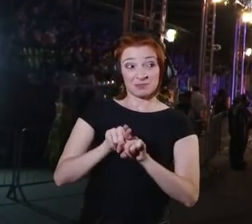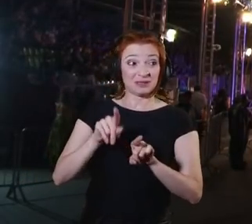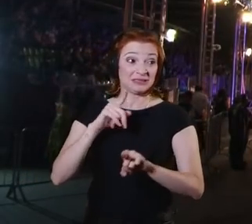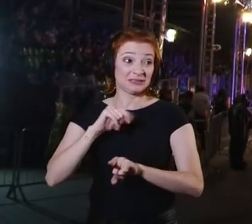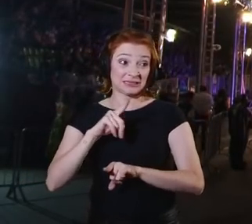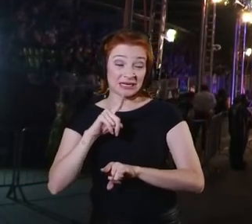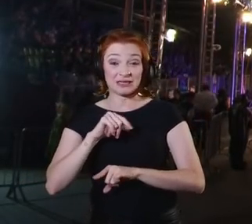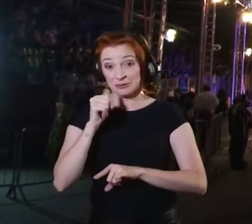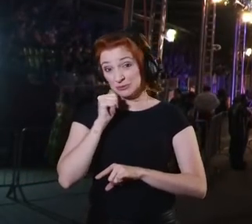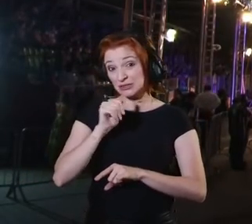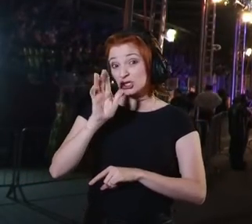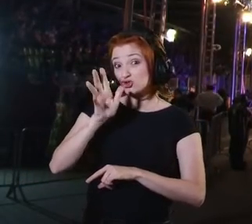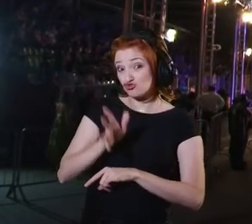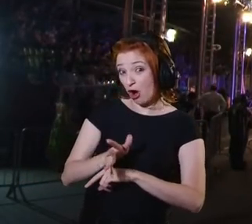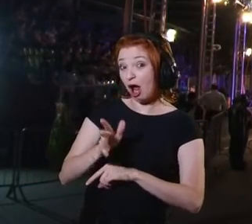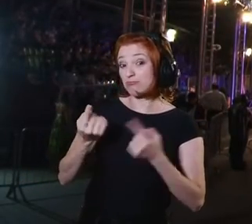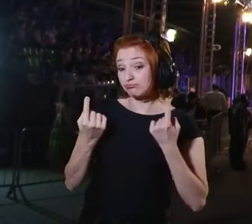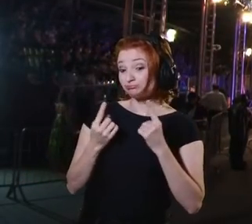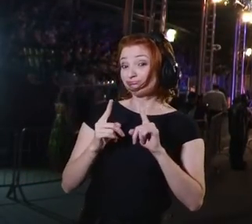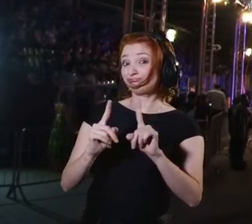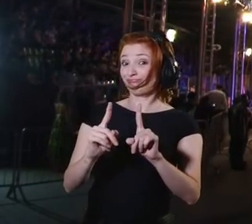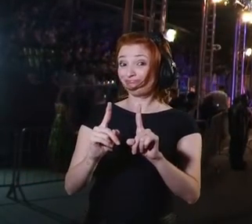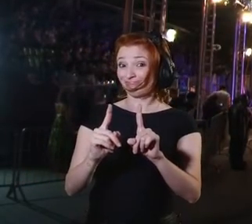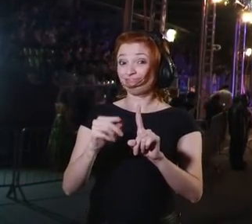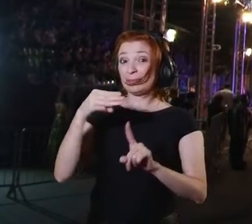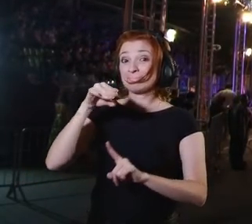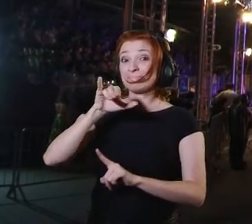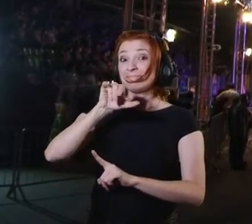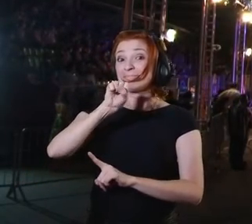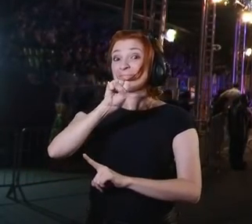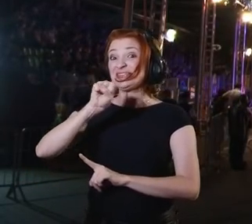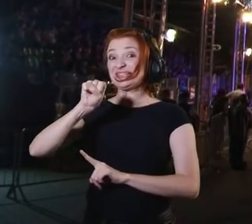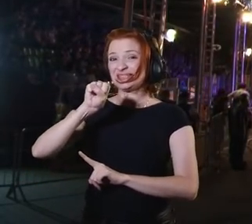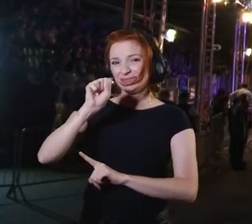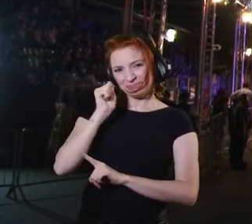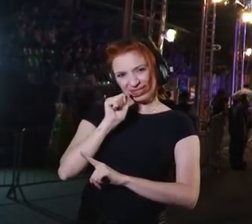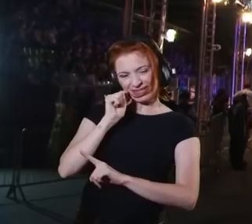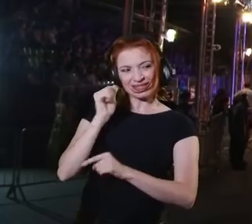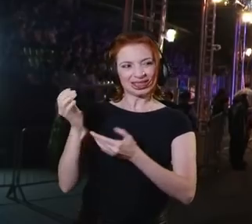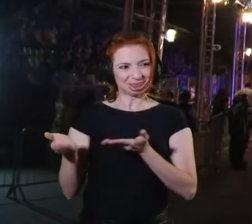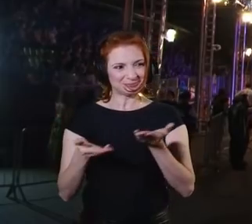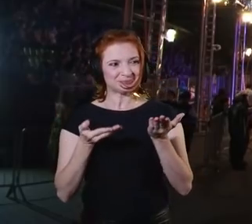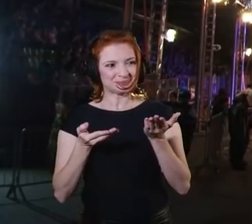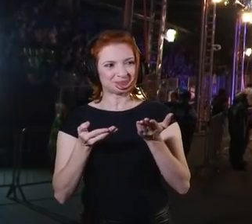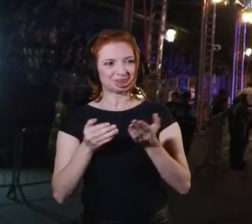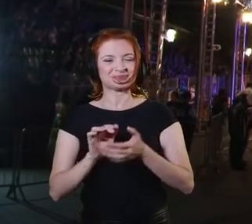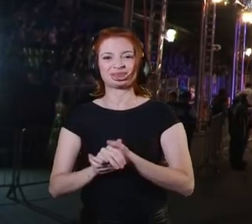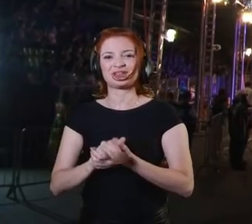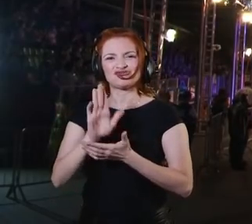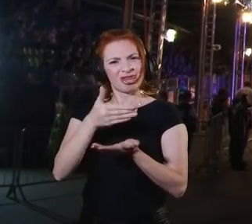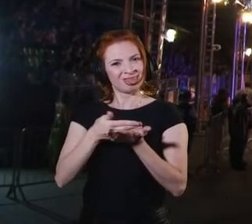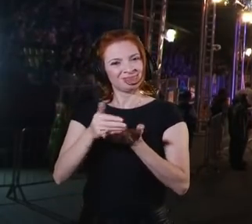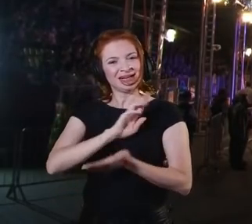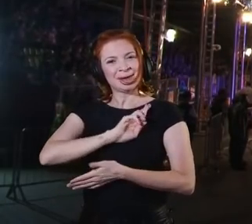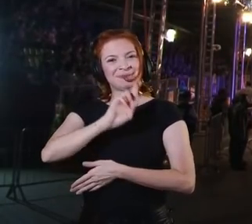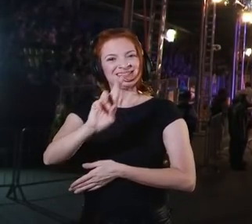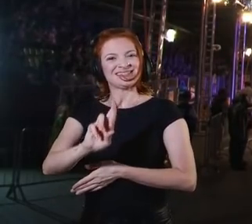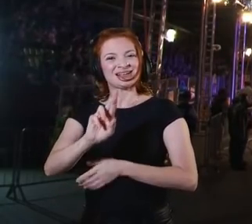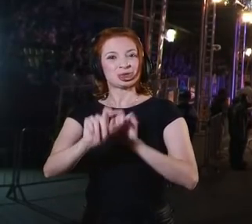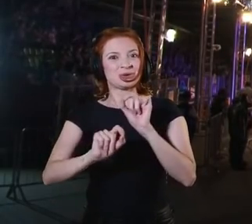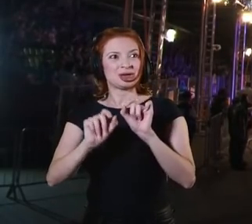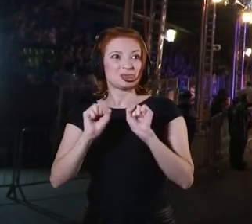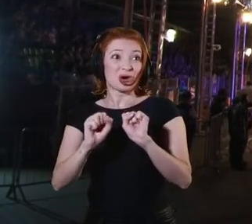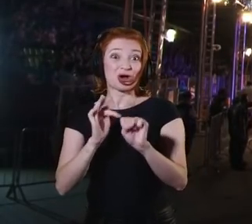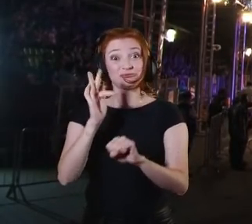soberanas. Estão ali, ó. As misses. É, as misses. Enfim, representando, quem sabe, o sonho